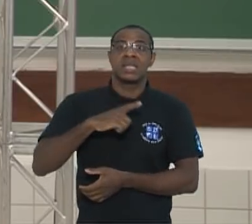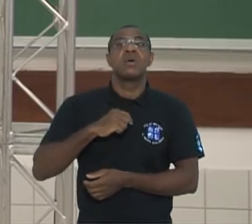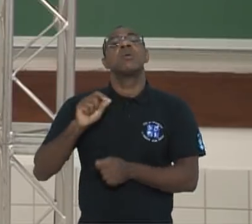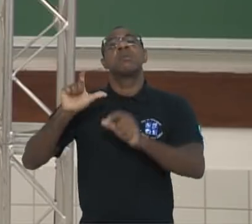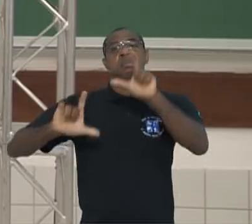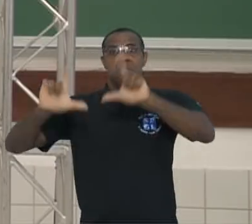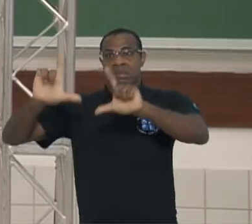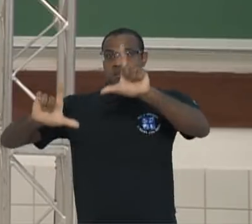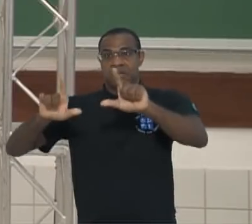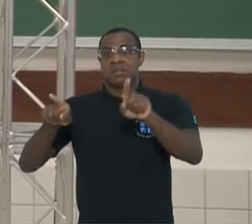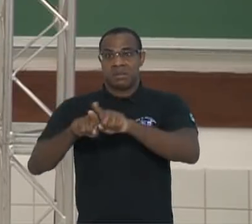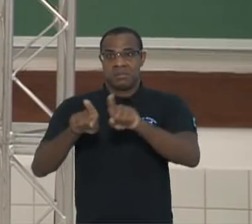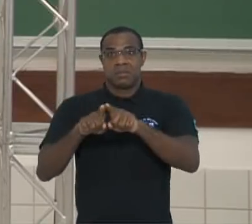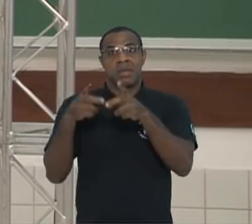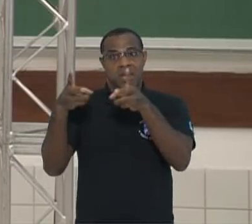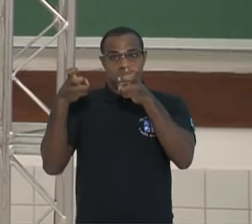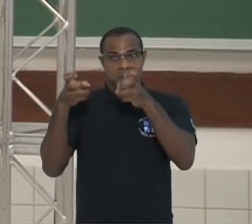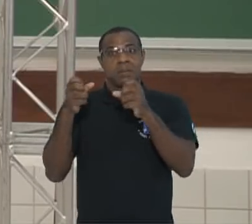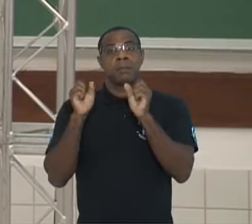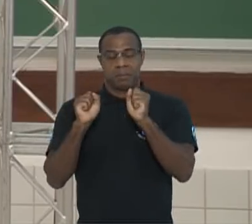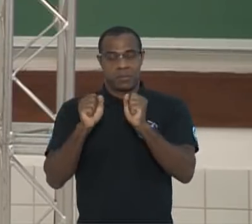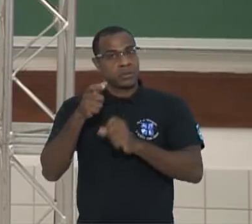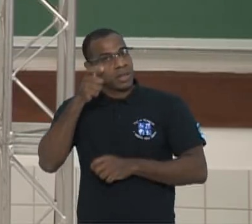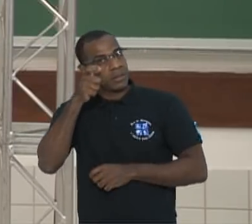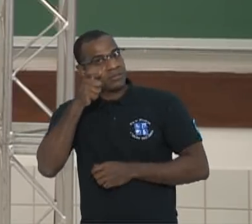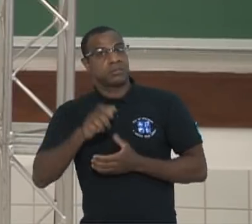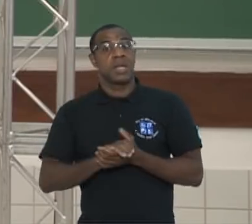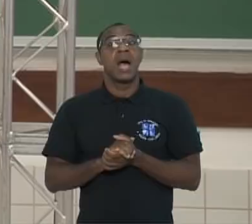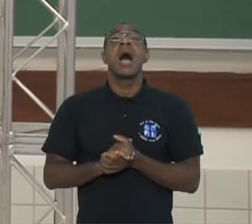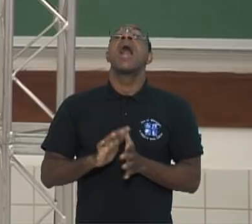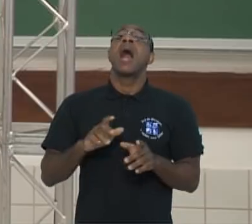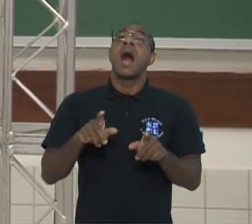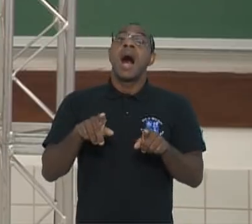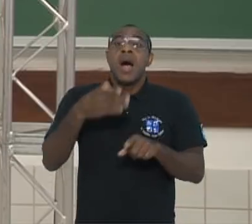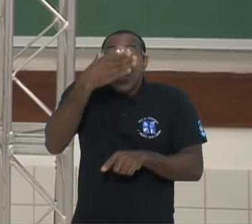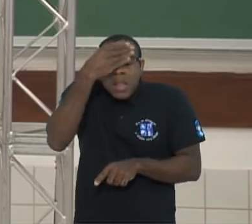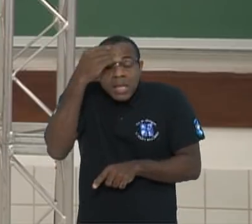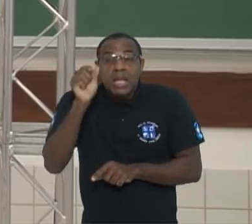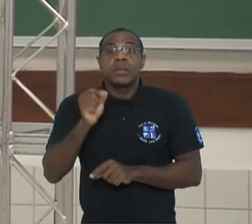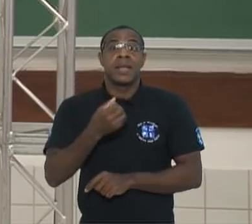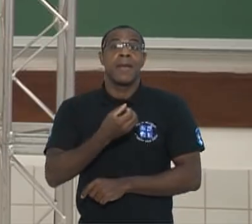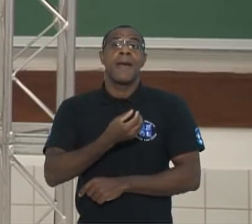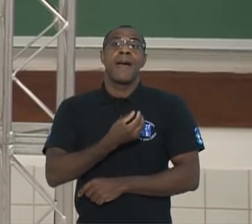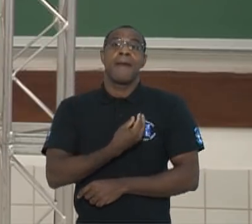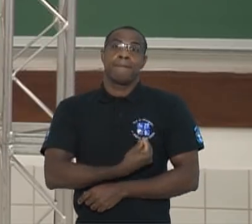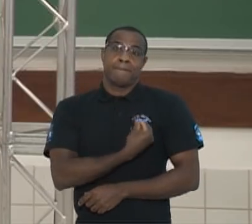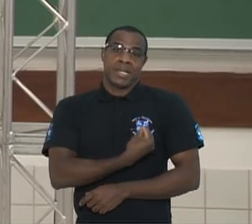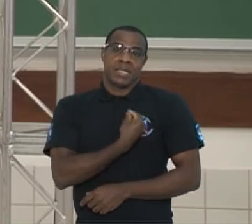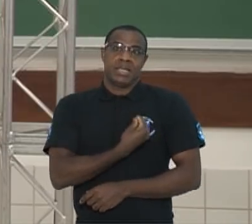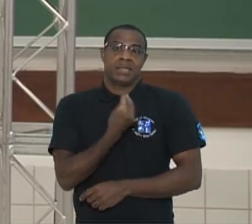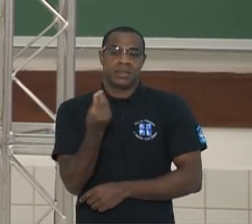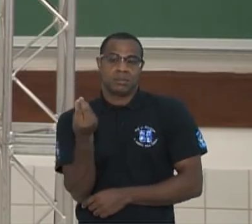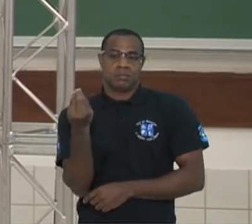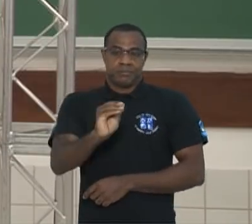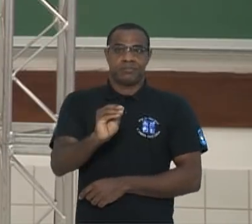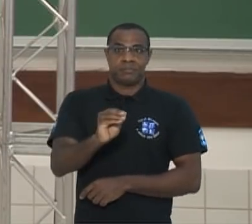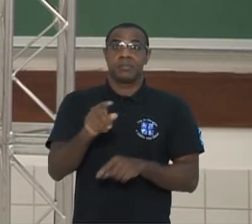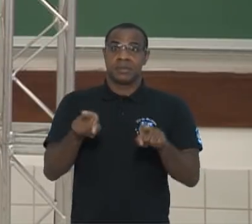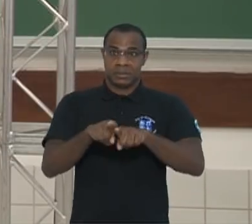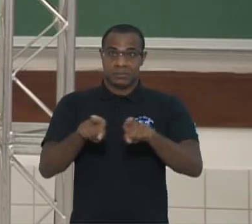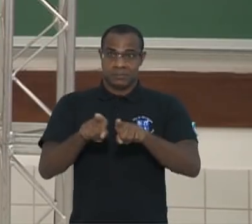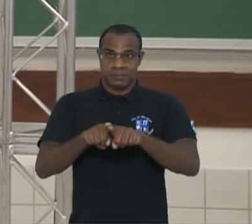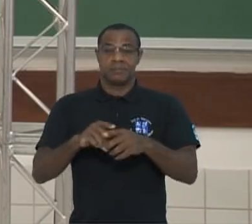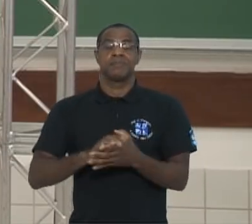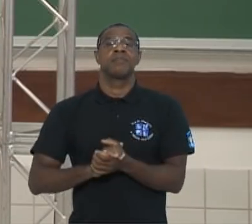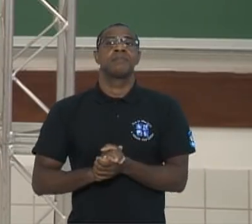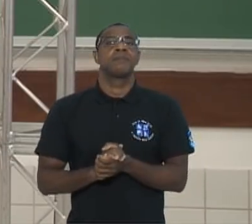as suas escolas. E não esqueçam de marcar lá no link a sua frequência lá no Class, tá bom? Então, vamos para